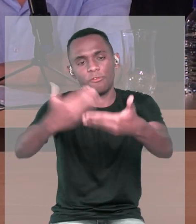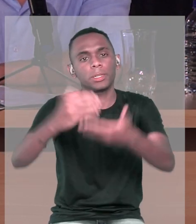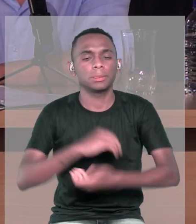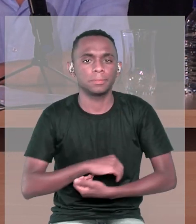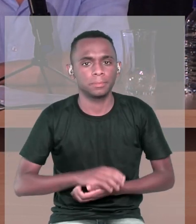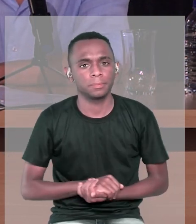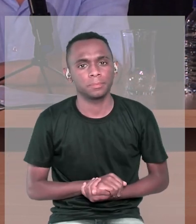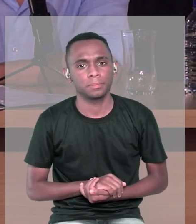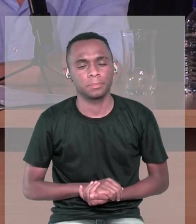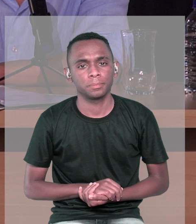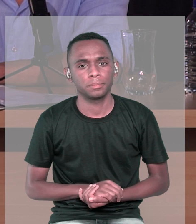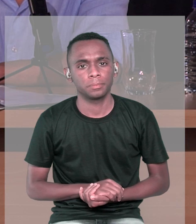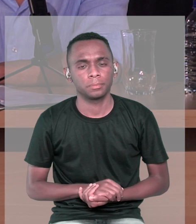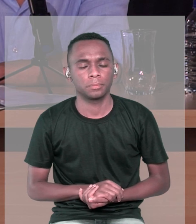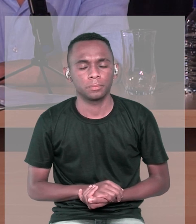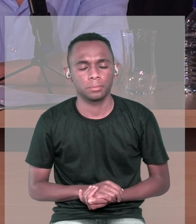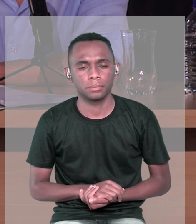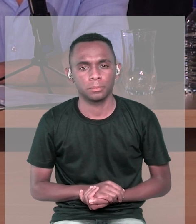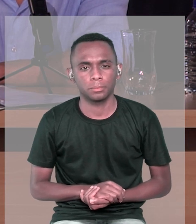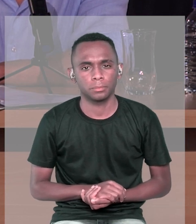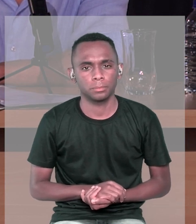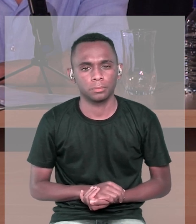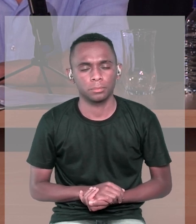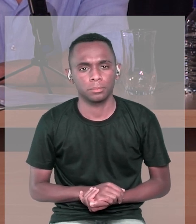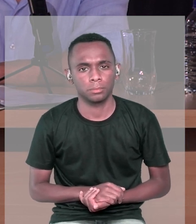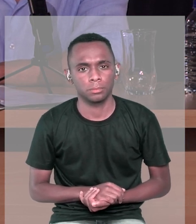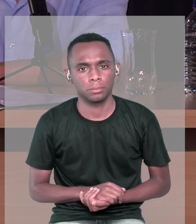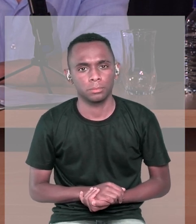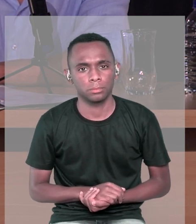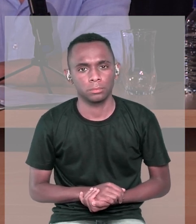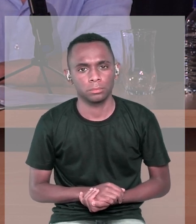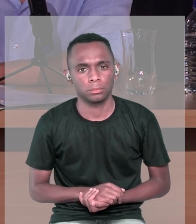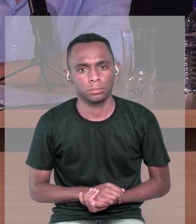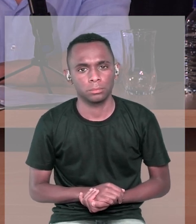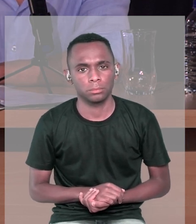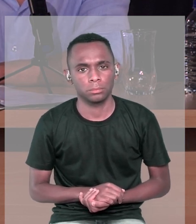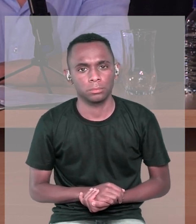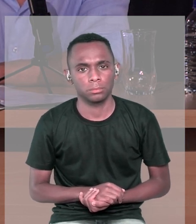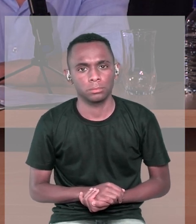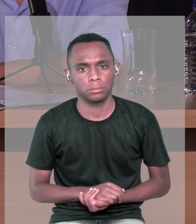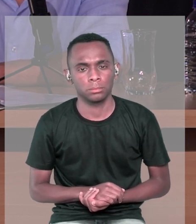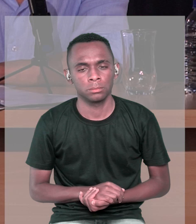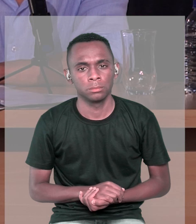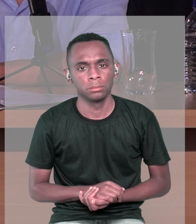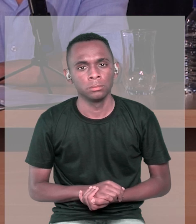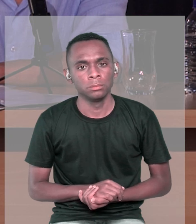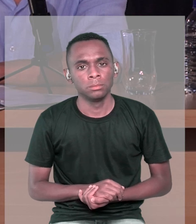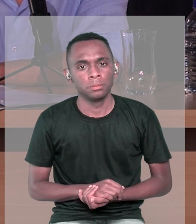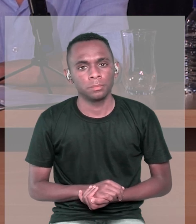dans oikeiosis, le grec, vous entendez oikos, qui veut dire